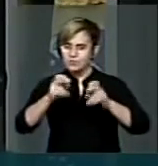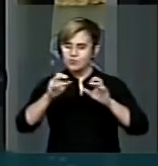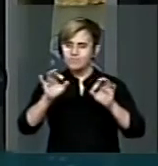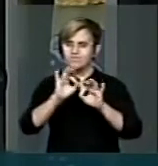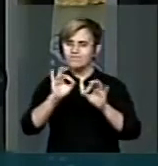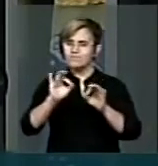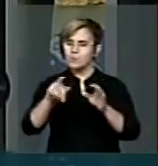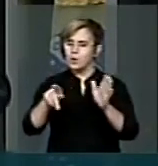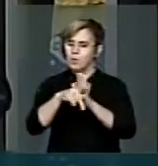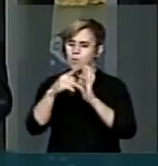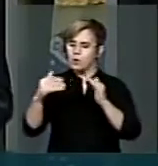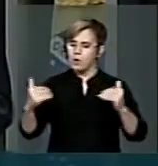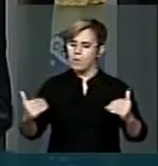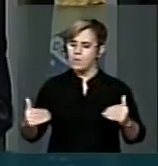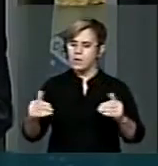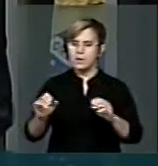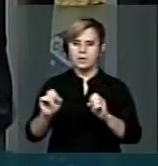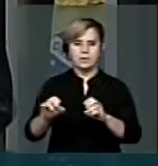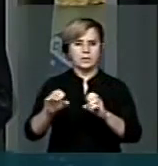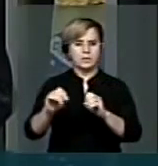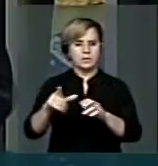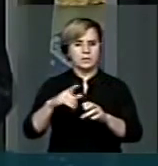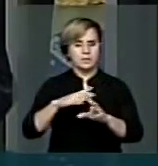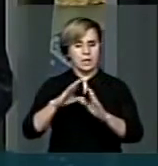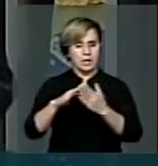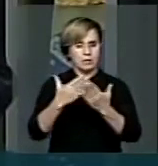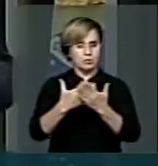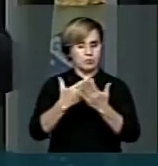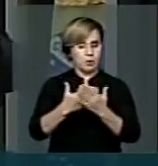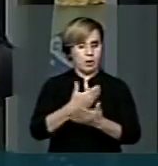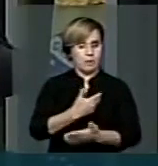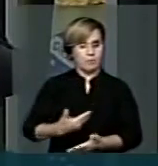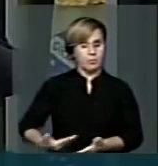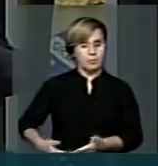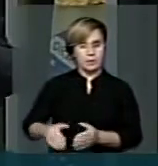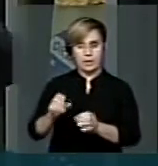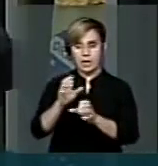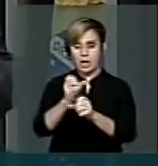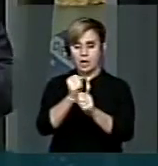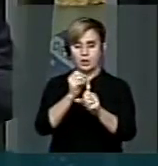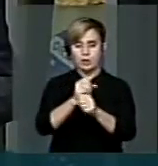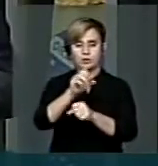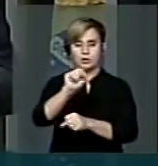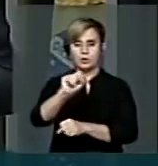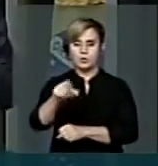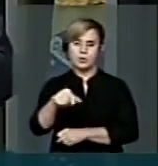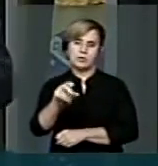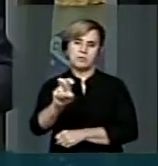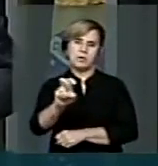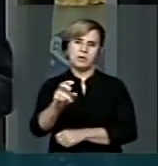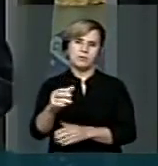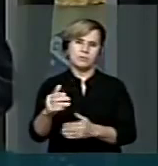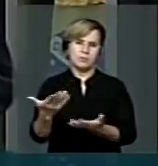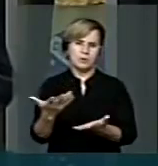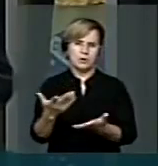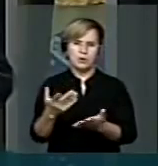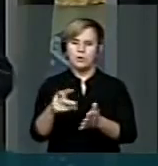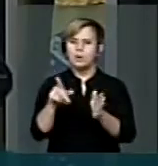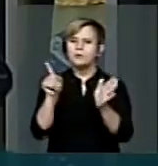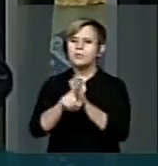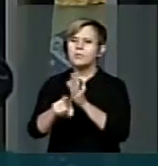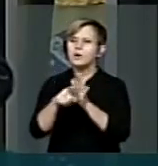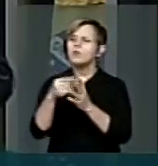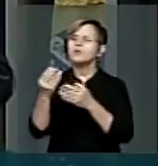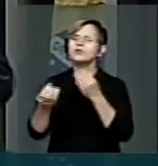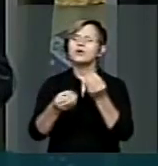Educação dá nota 8,5 à escola pública quando os pais são pesquisados sobre sua satisfação com